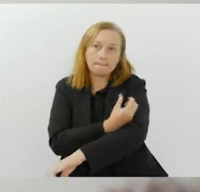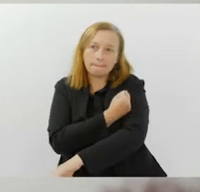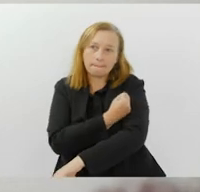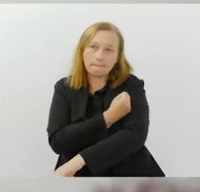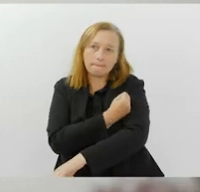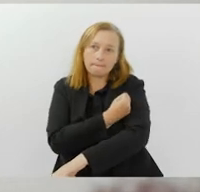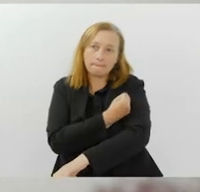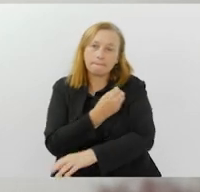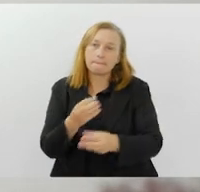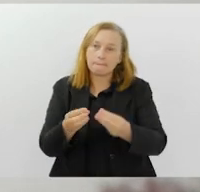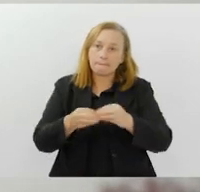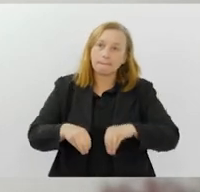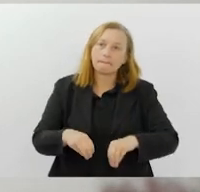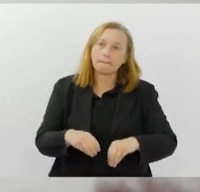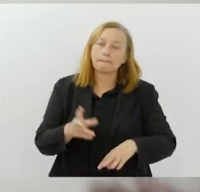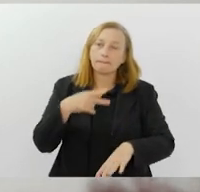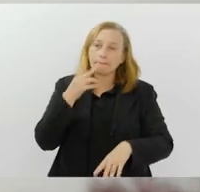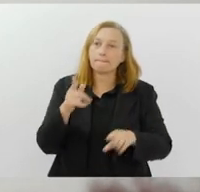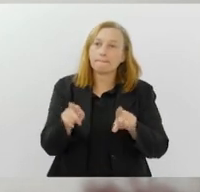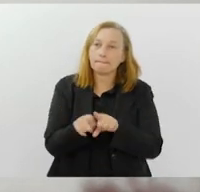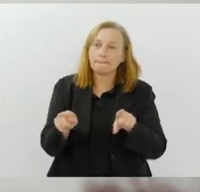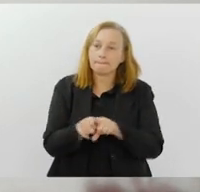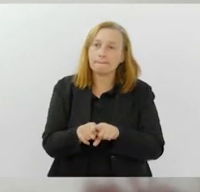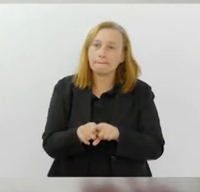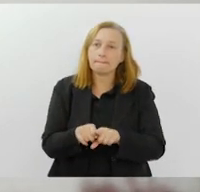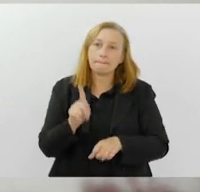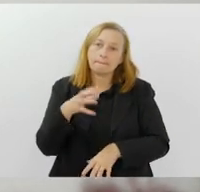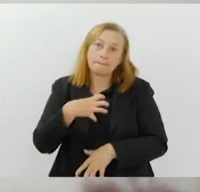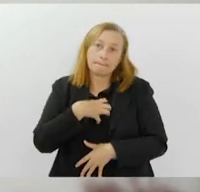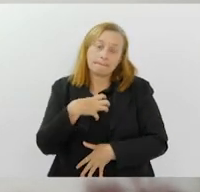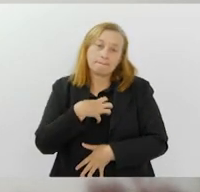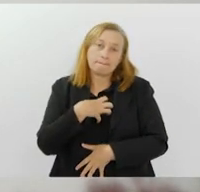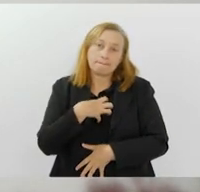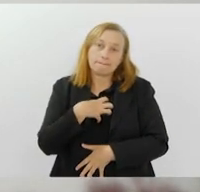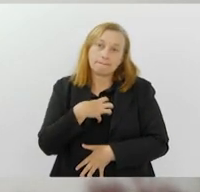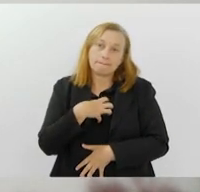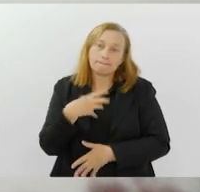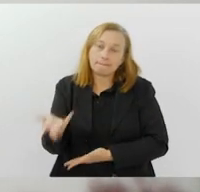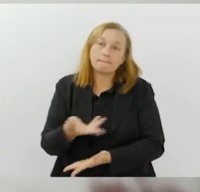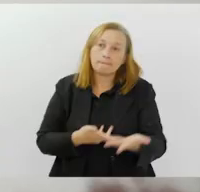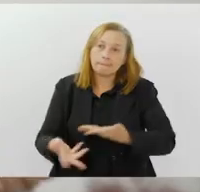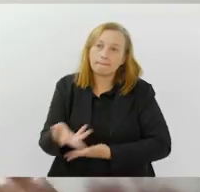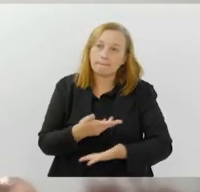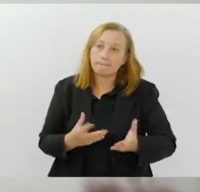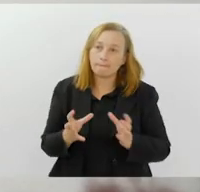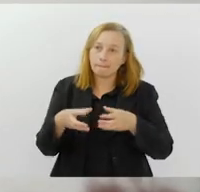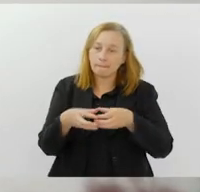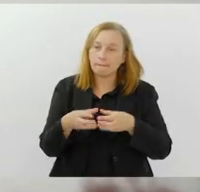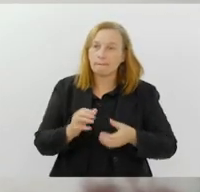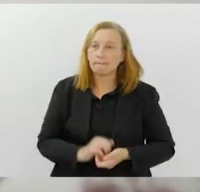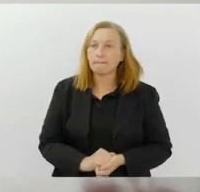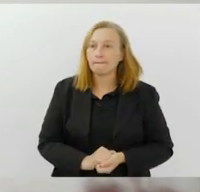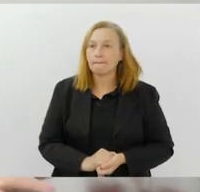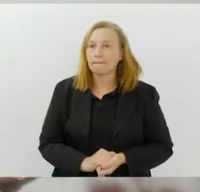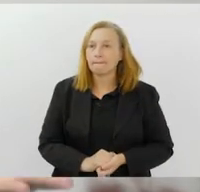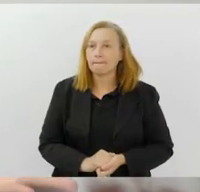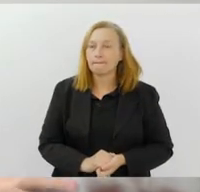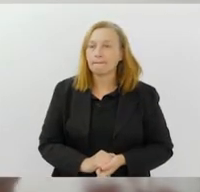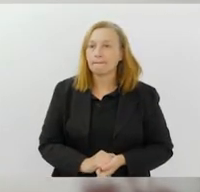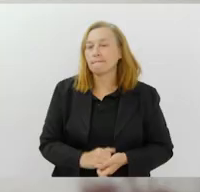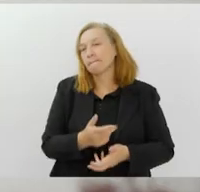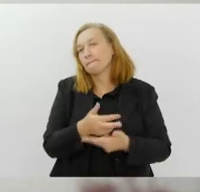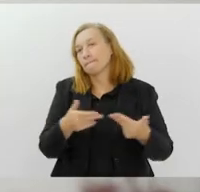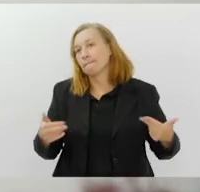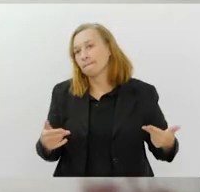ficaram afetadas trouxeram isso também para você ver que é um sentimento muito compartilhado coletivamente muitos vieram